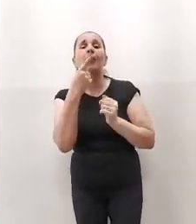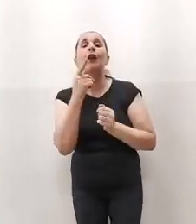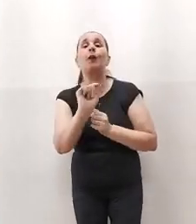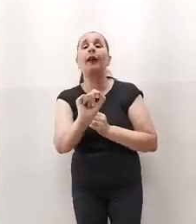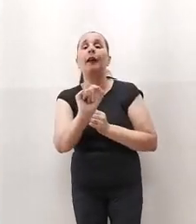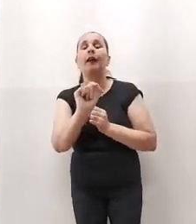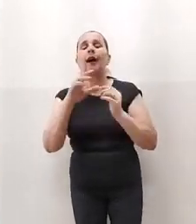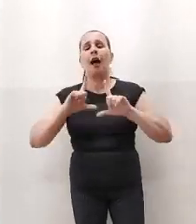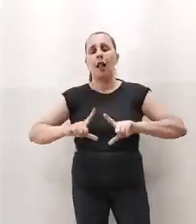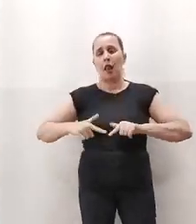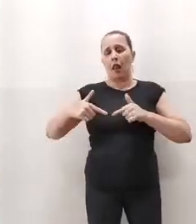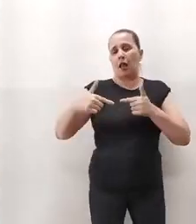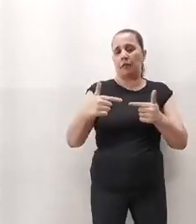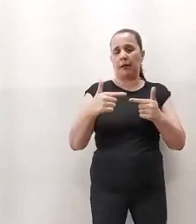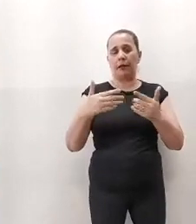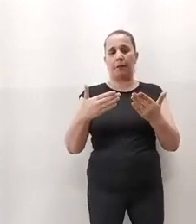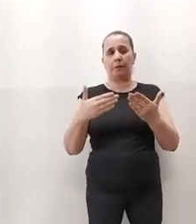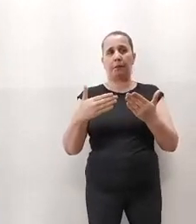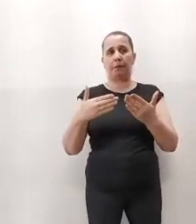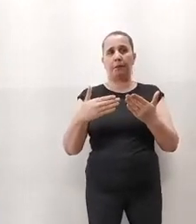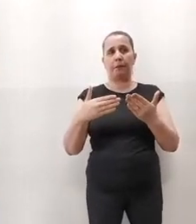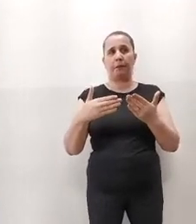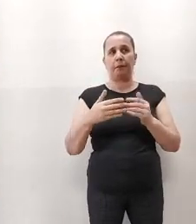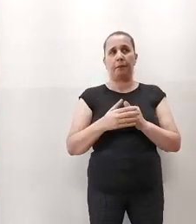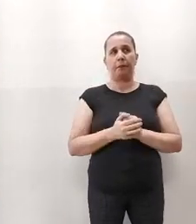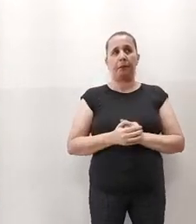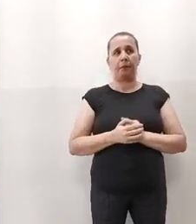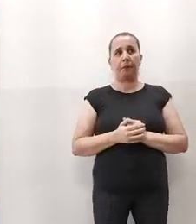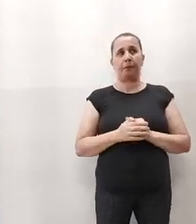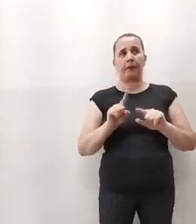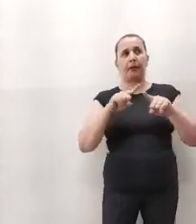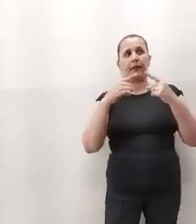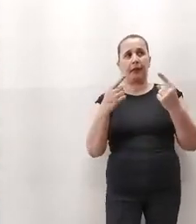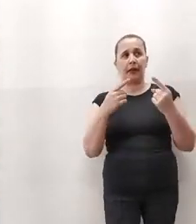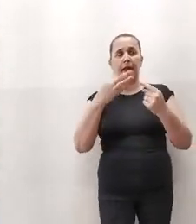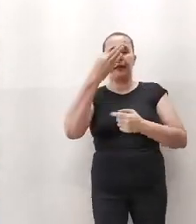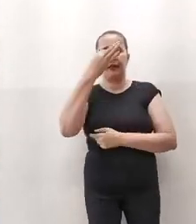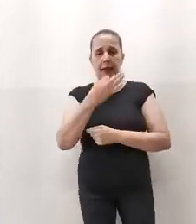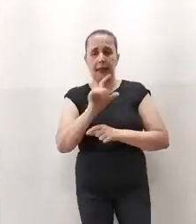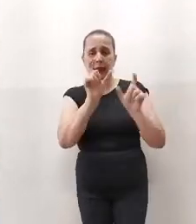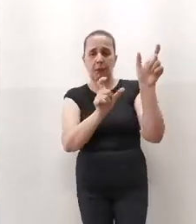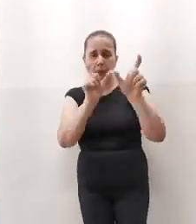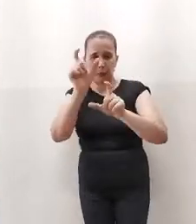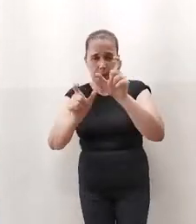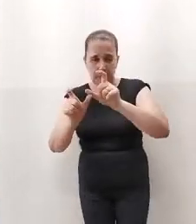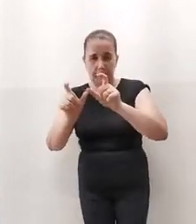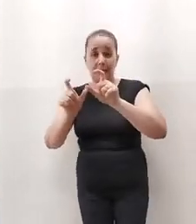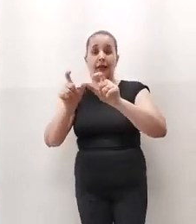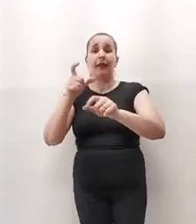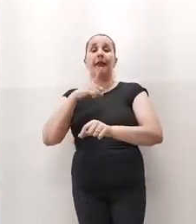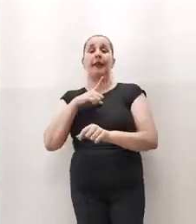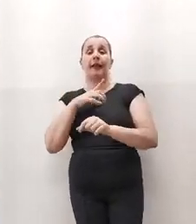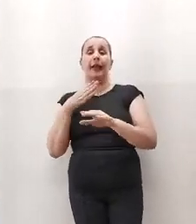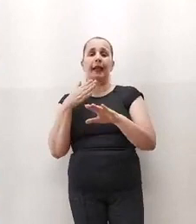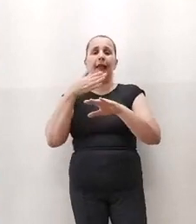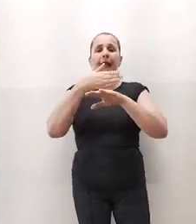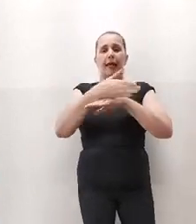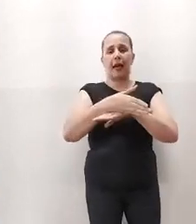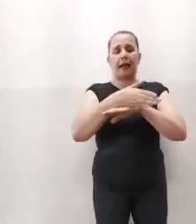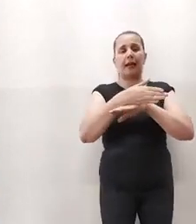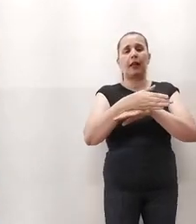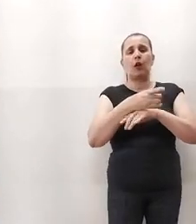fala a luta, Judas mesmo fala dessa luta: pois certos indivíduos se introduziram